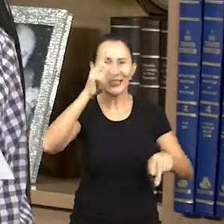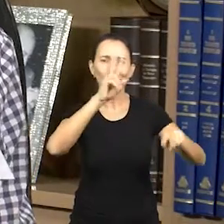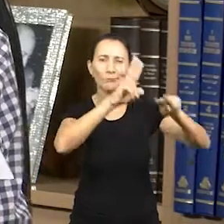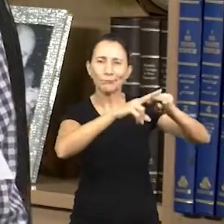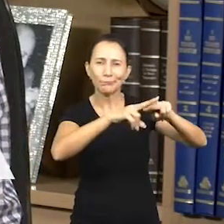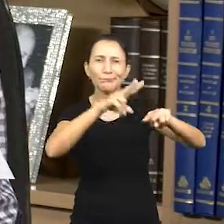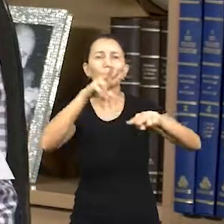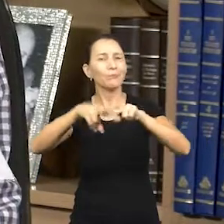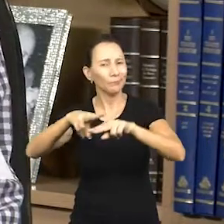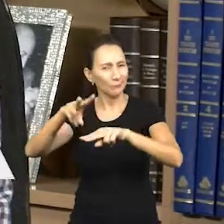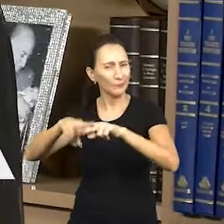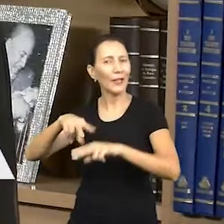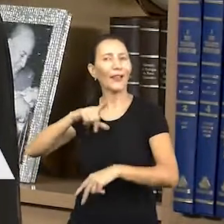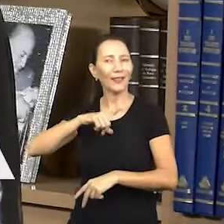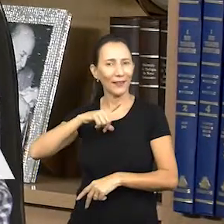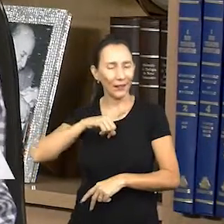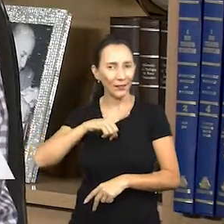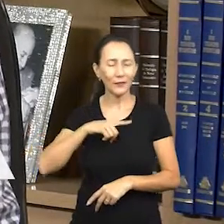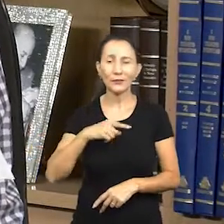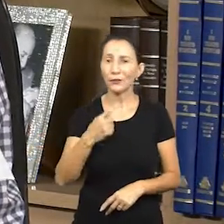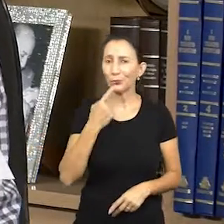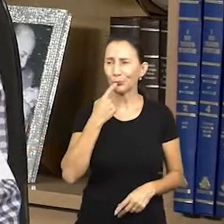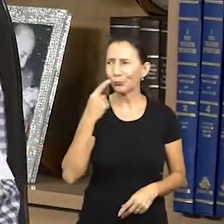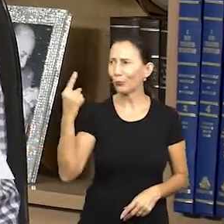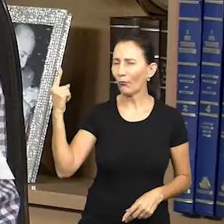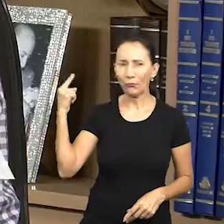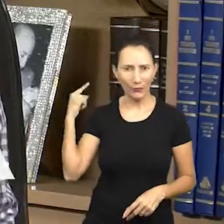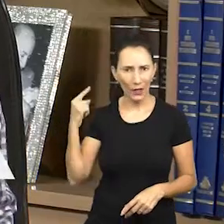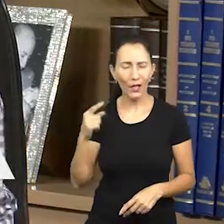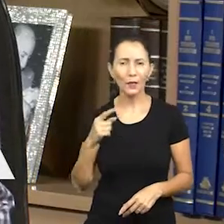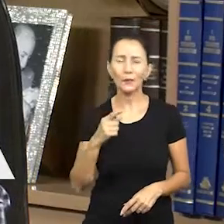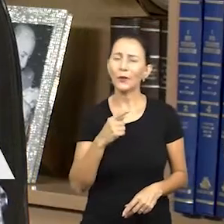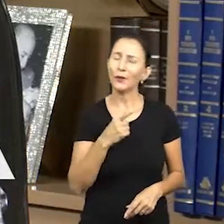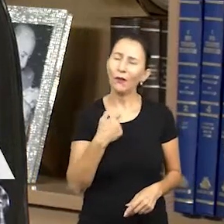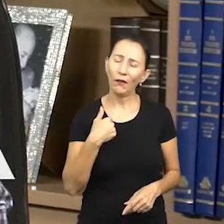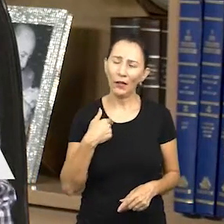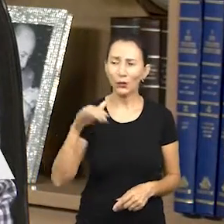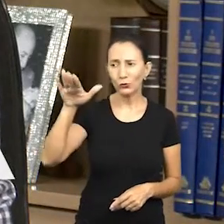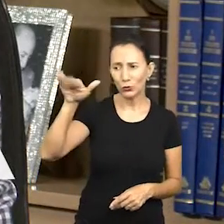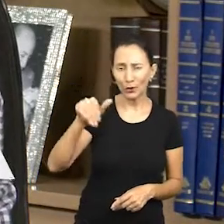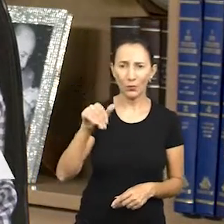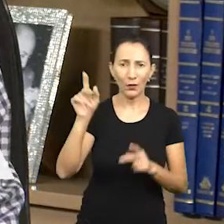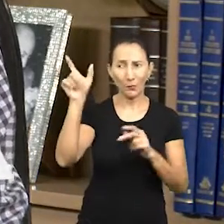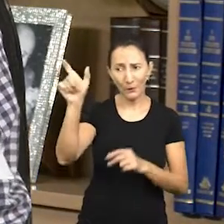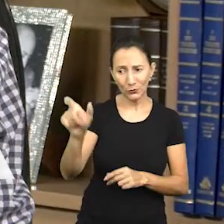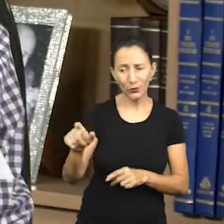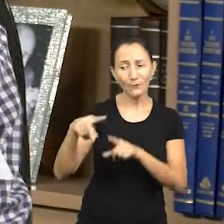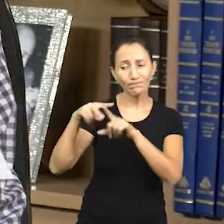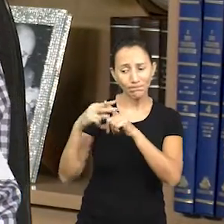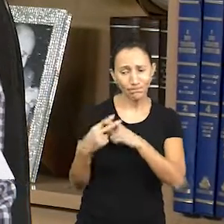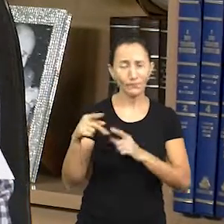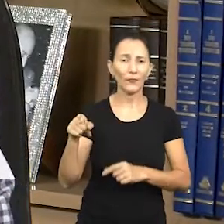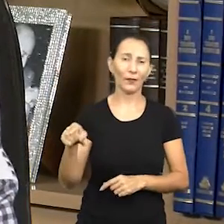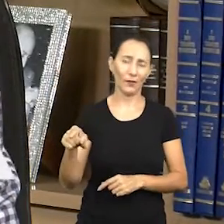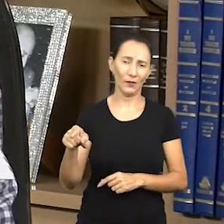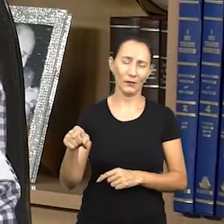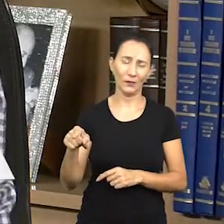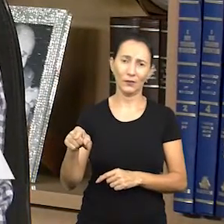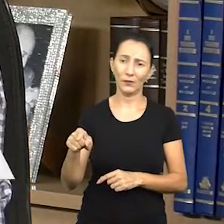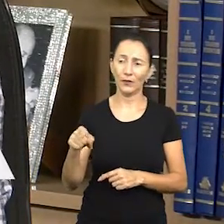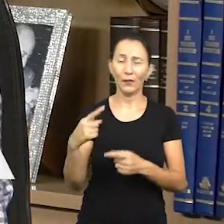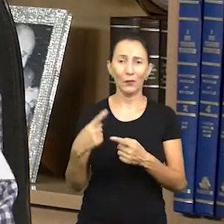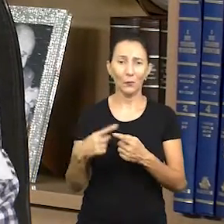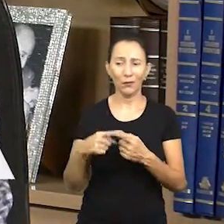desse eu exortei uma pessoa muito querida nossa, mas que fez a